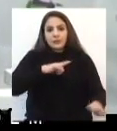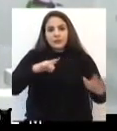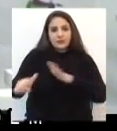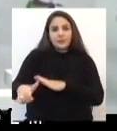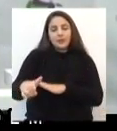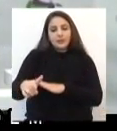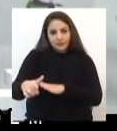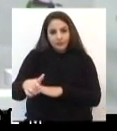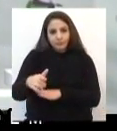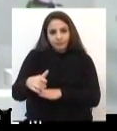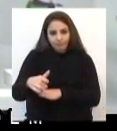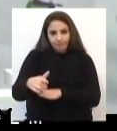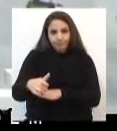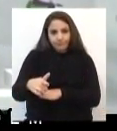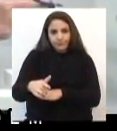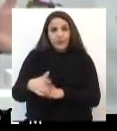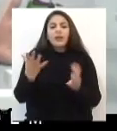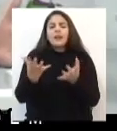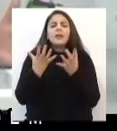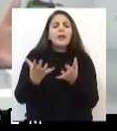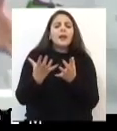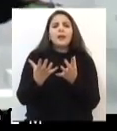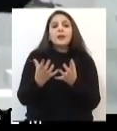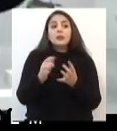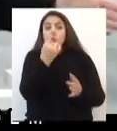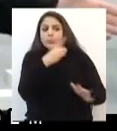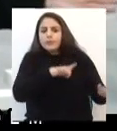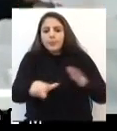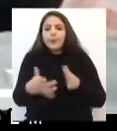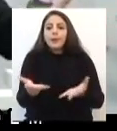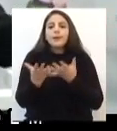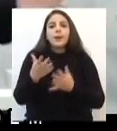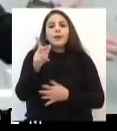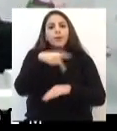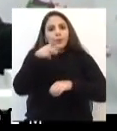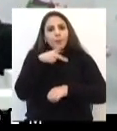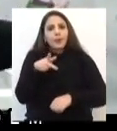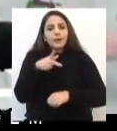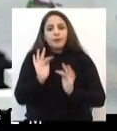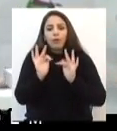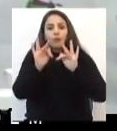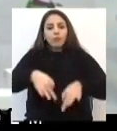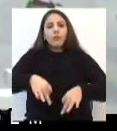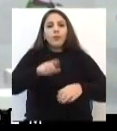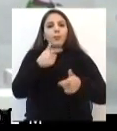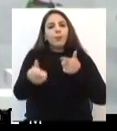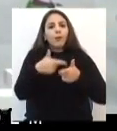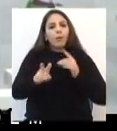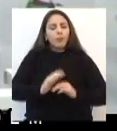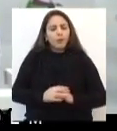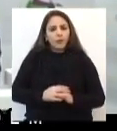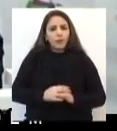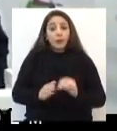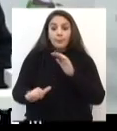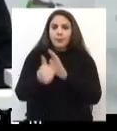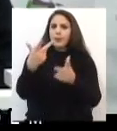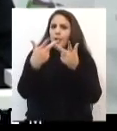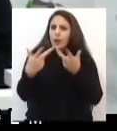a esquerda quer que o país saia da lama que se encontra em uma semana. Ora, primeira questão é organizar